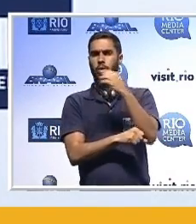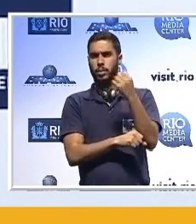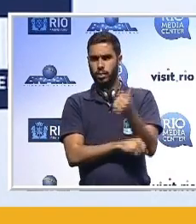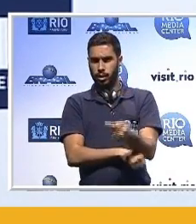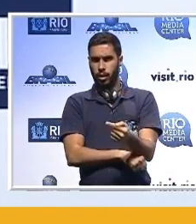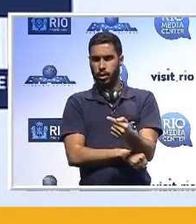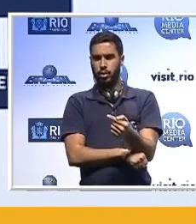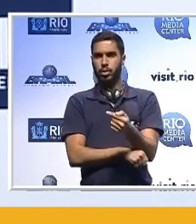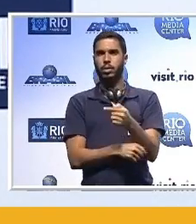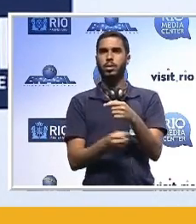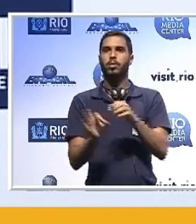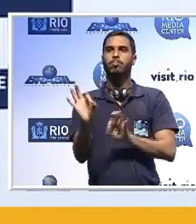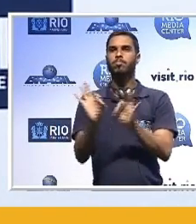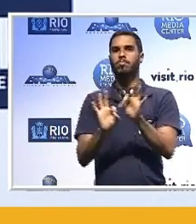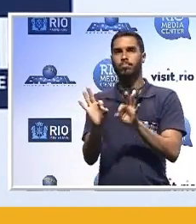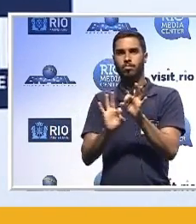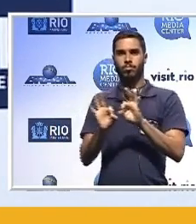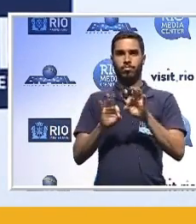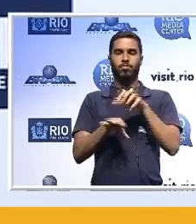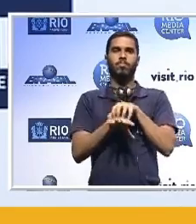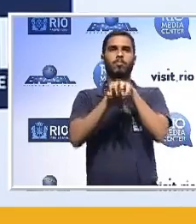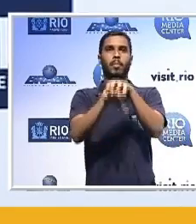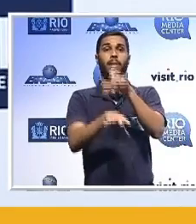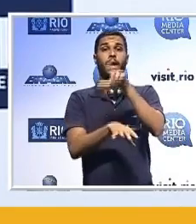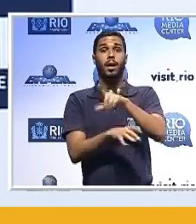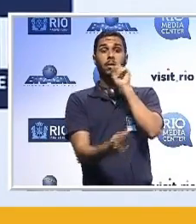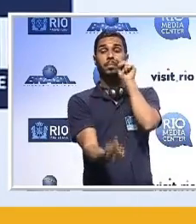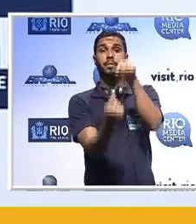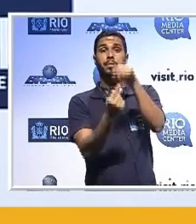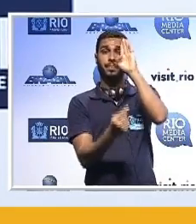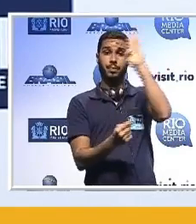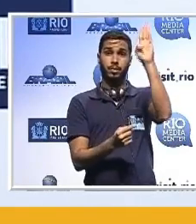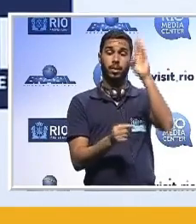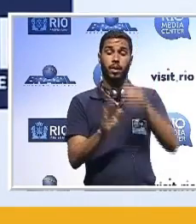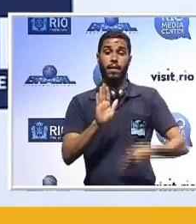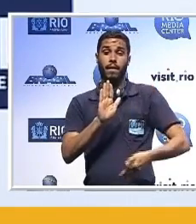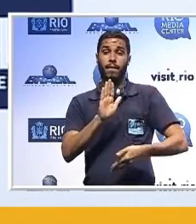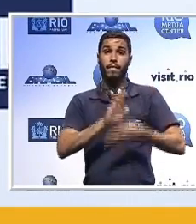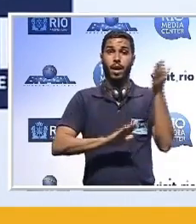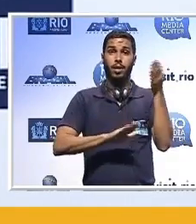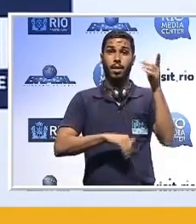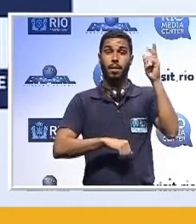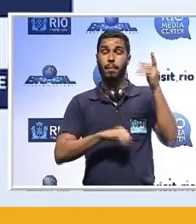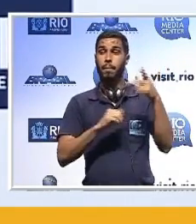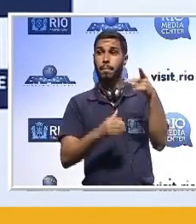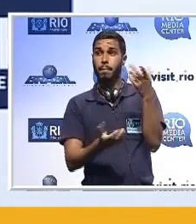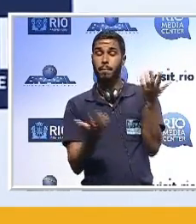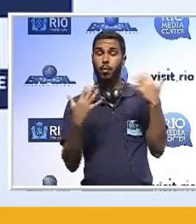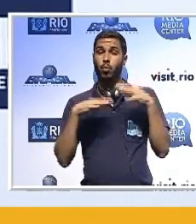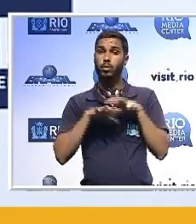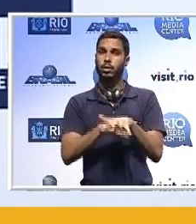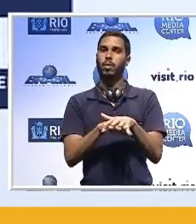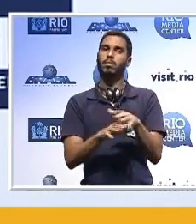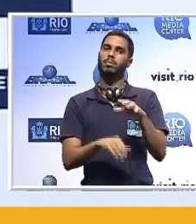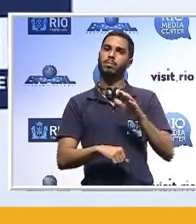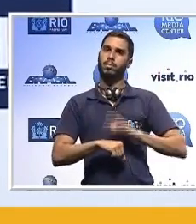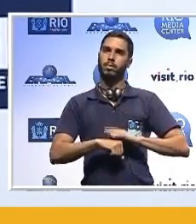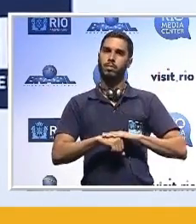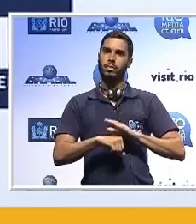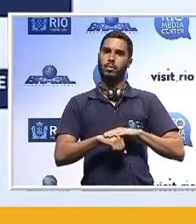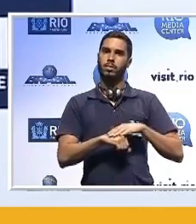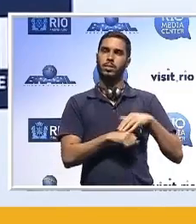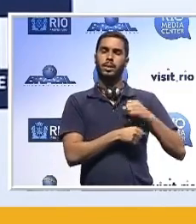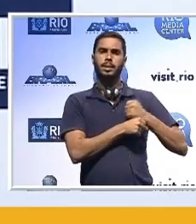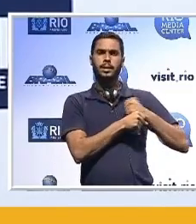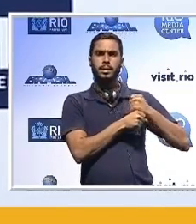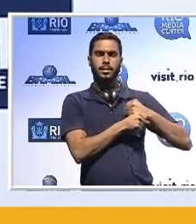como mote principal turismo, uma viagem de inclusão. Então, isso vem sendo trabalhado ao longo desses anos. Nós